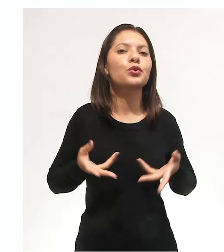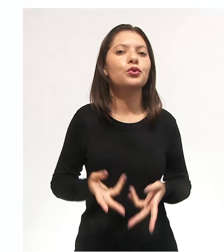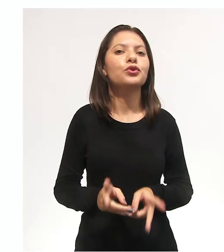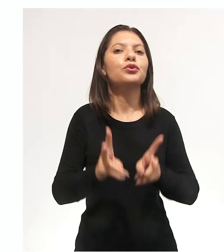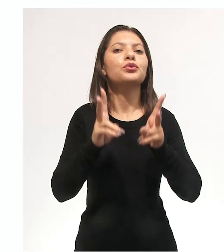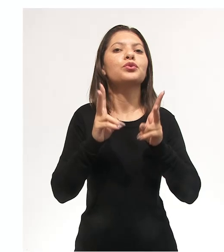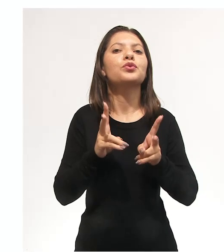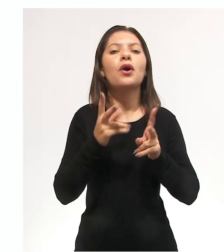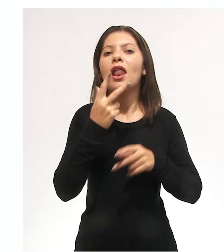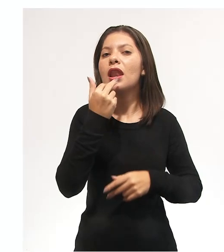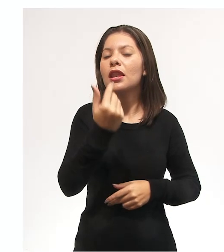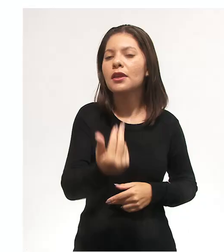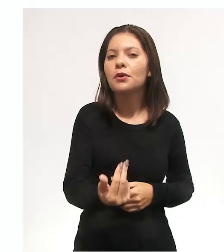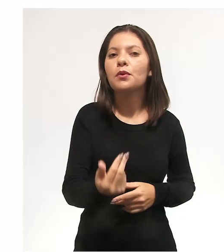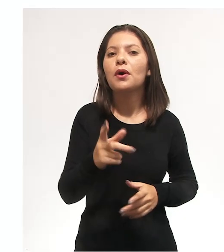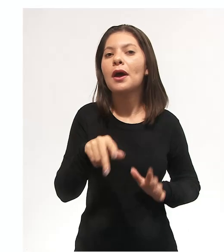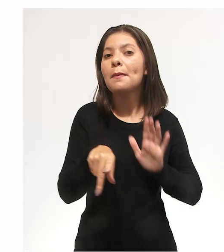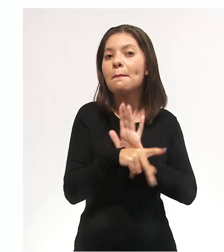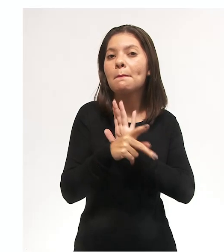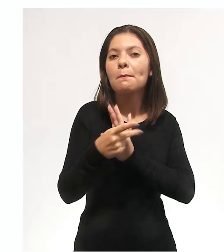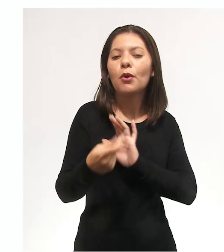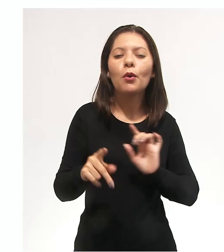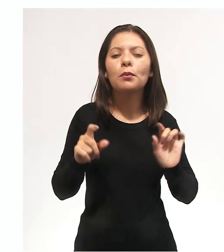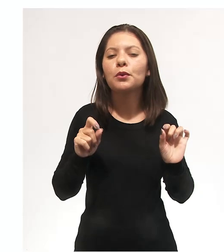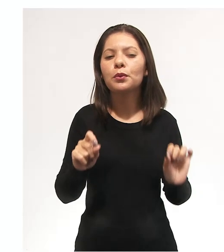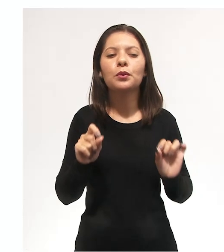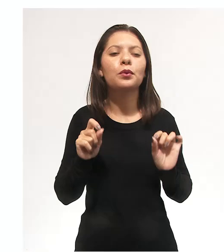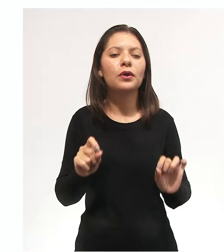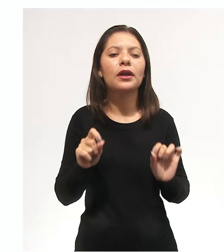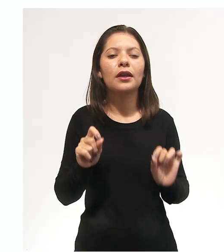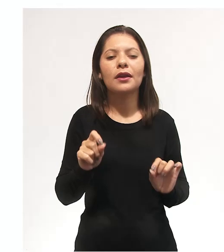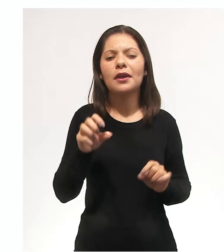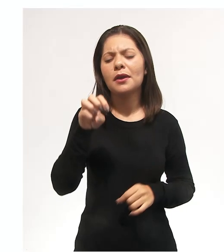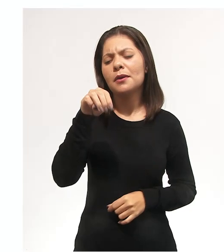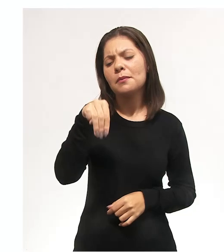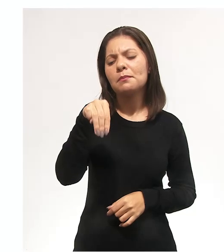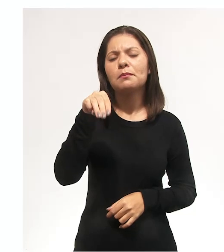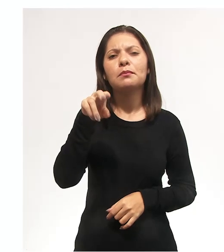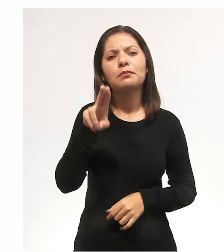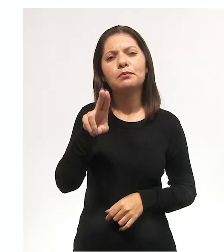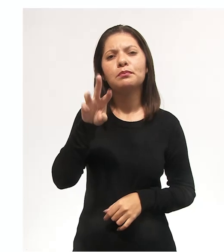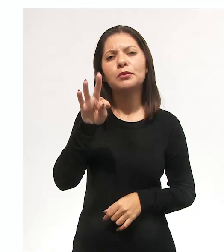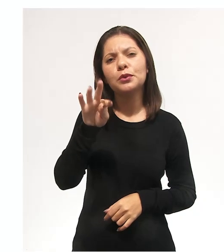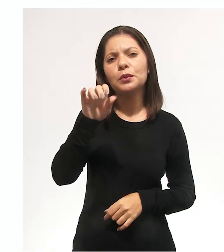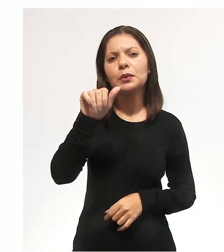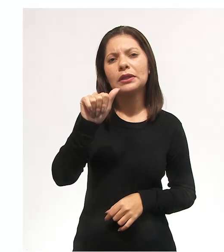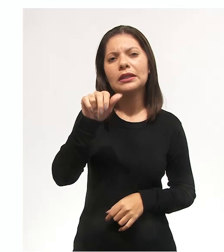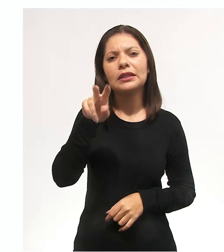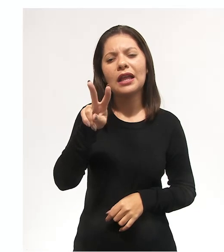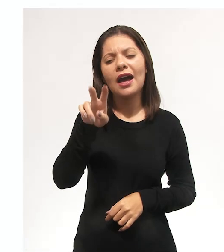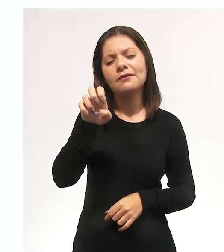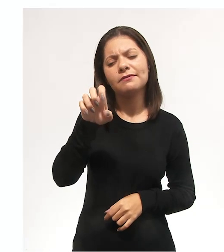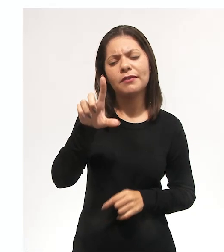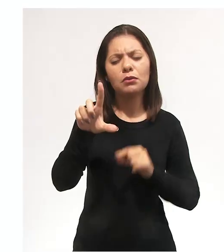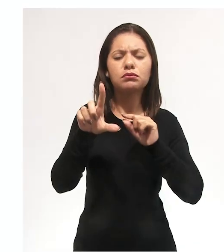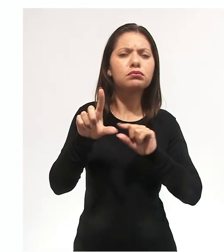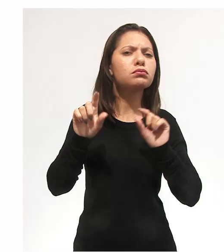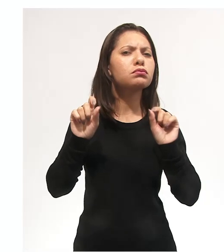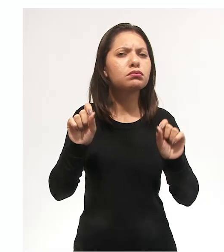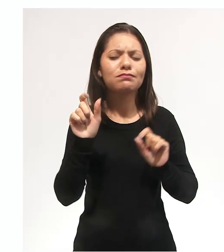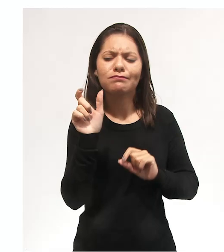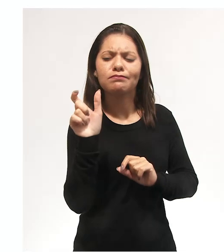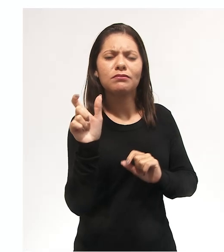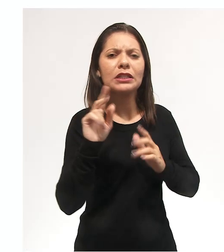língua, ela é um mecanismo mutável, né? Então, Isso aqui é importante, mutável, quer dizer,